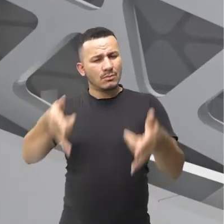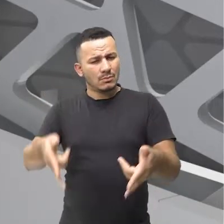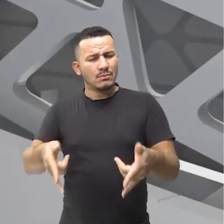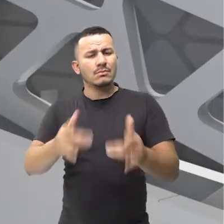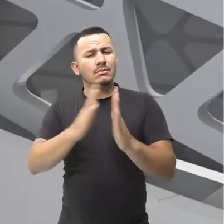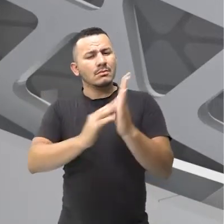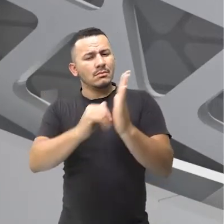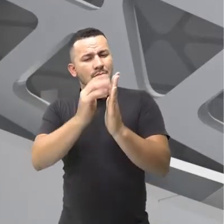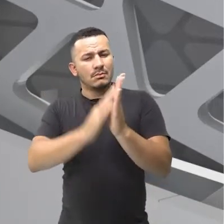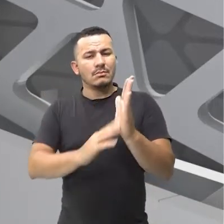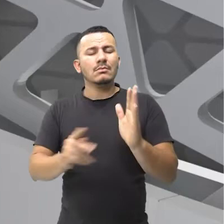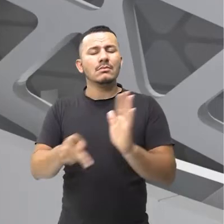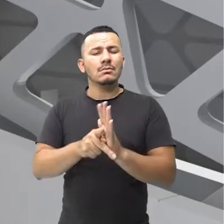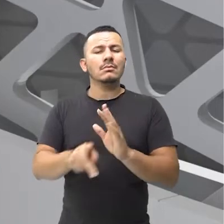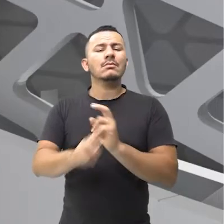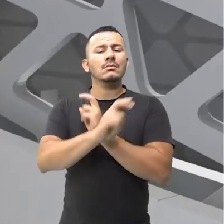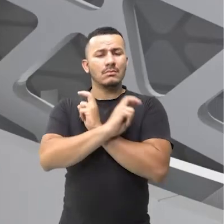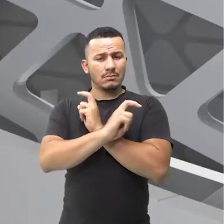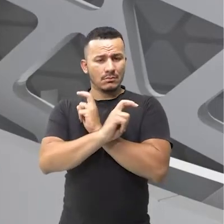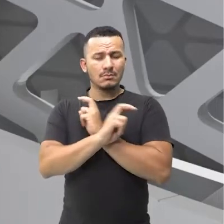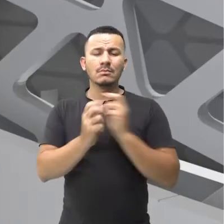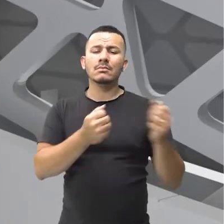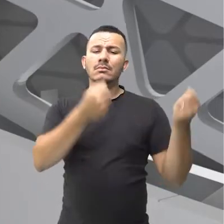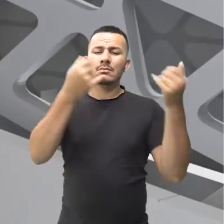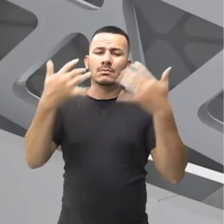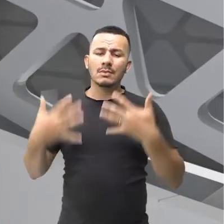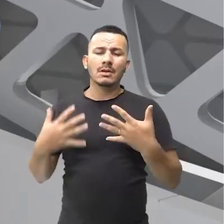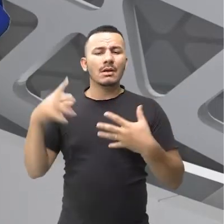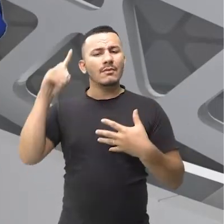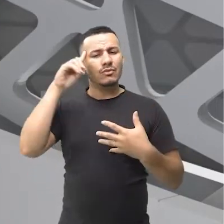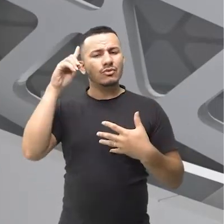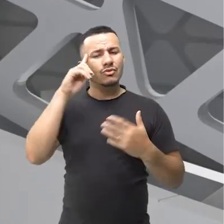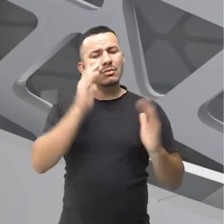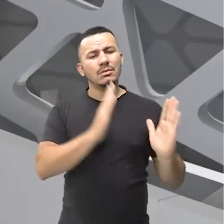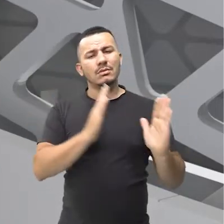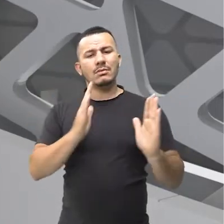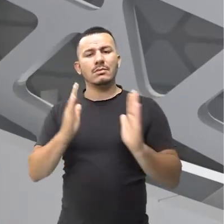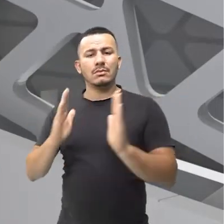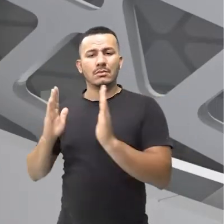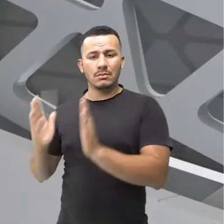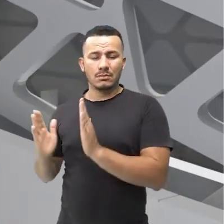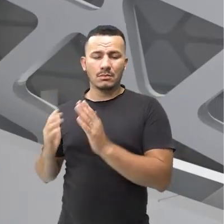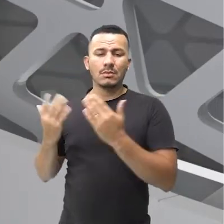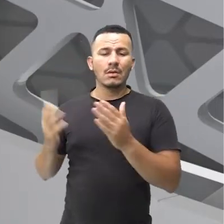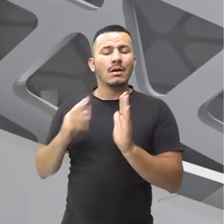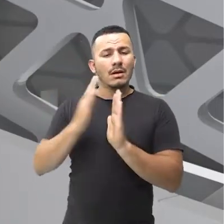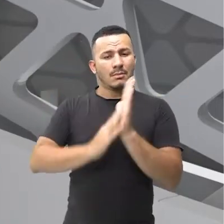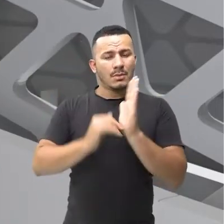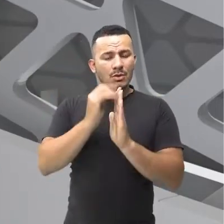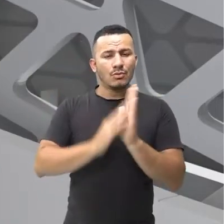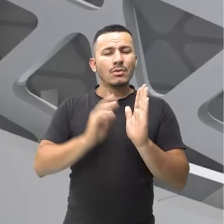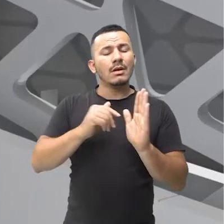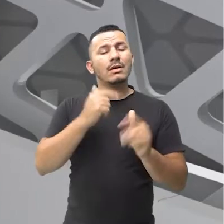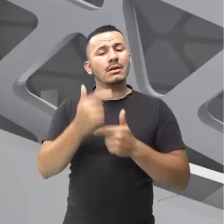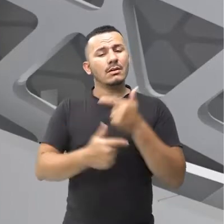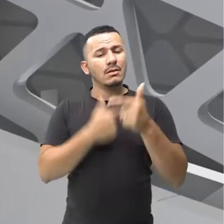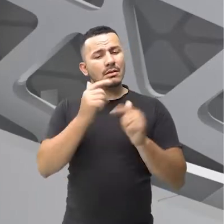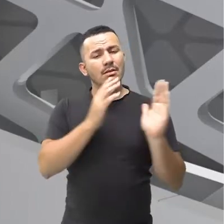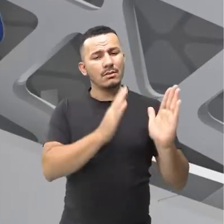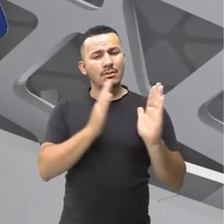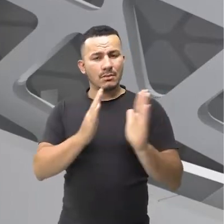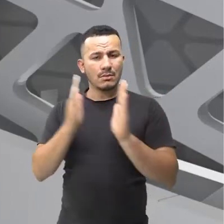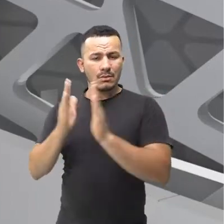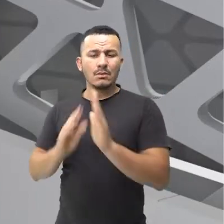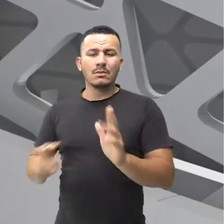faraós e contava o cotidiano dele. Então, geralmente as pinturas contavam o cotidiano